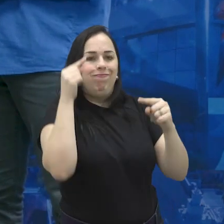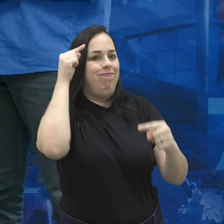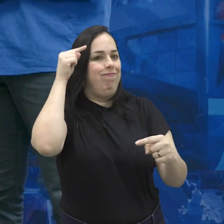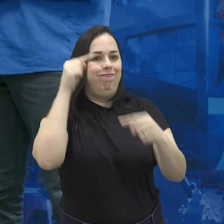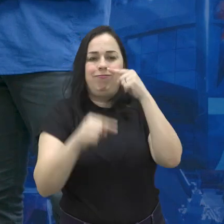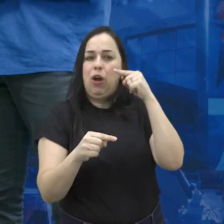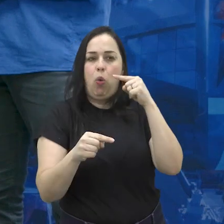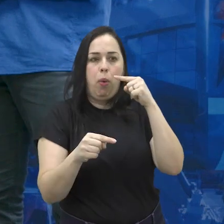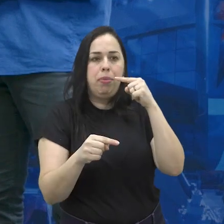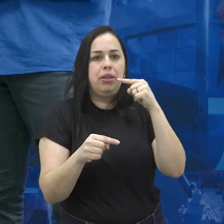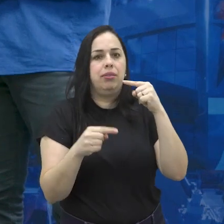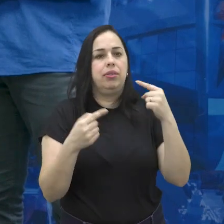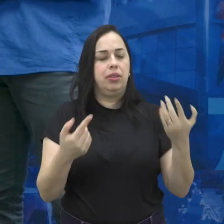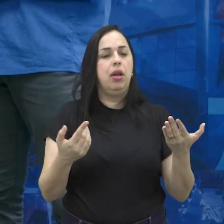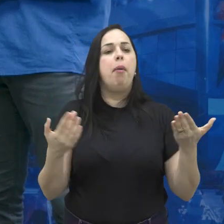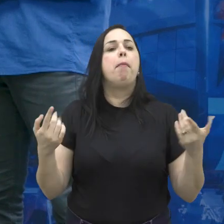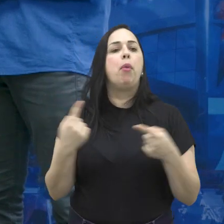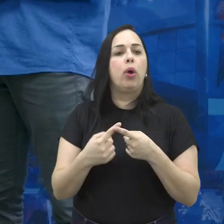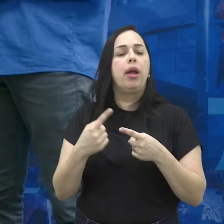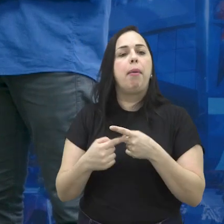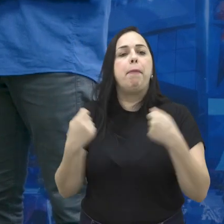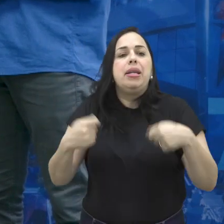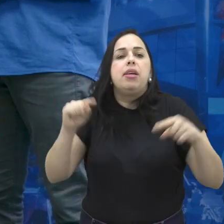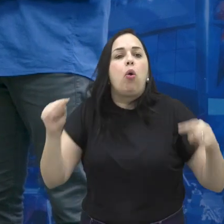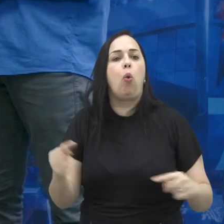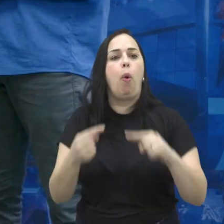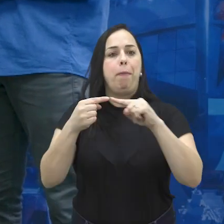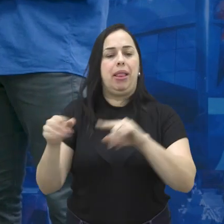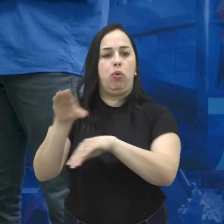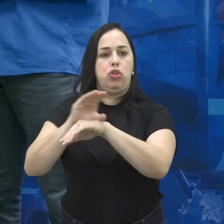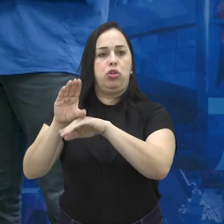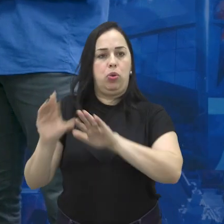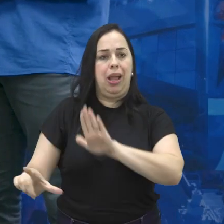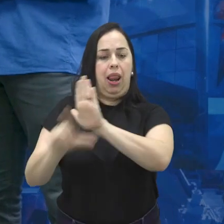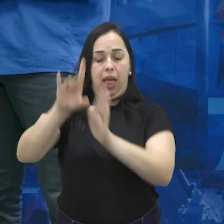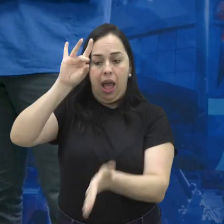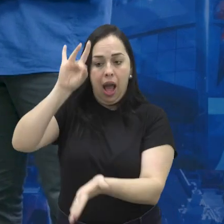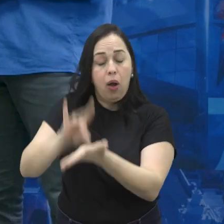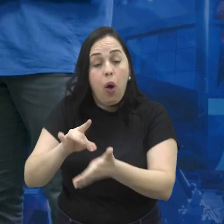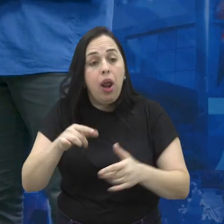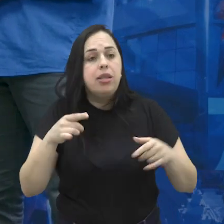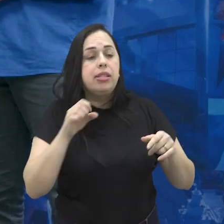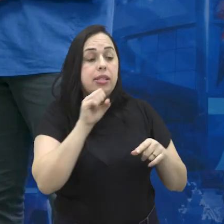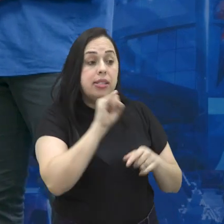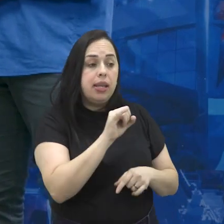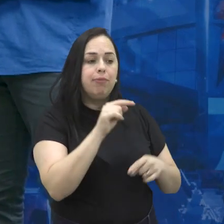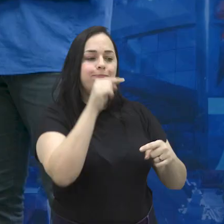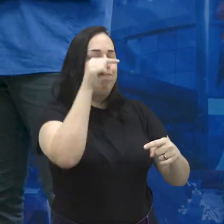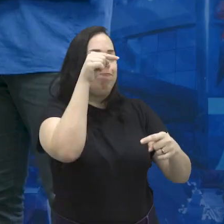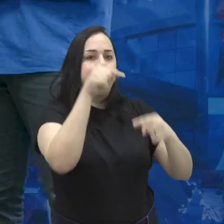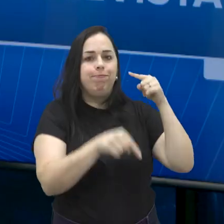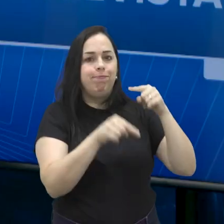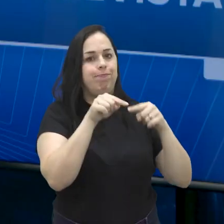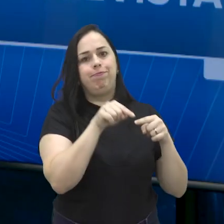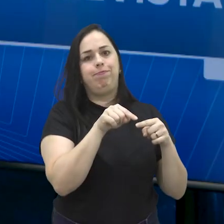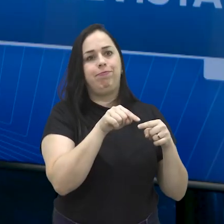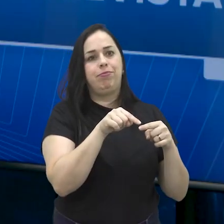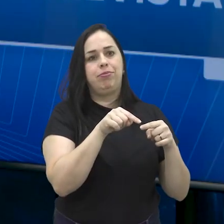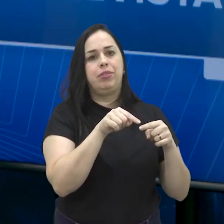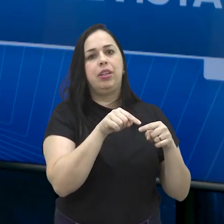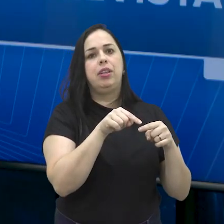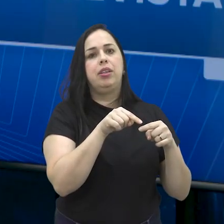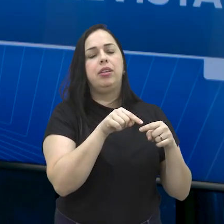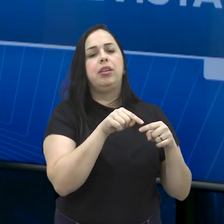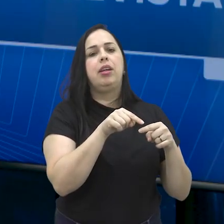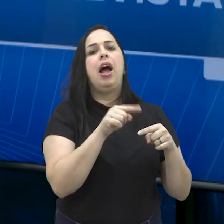contrária à nossa atual legislação constitucional, ela vai passar ao